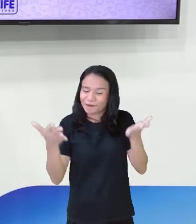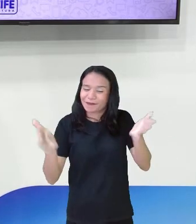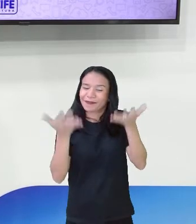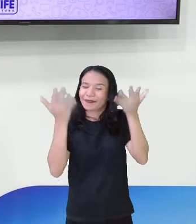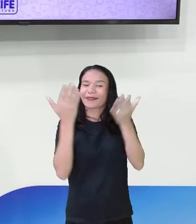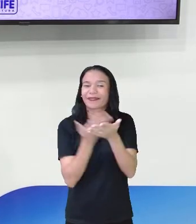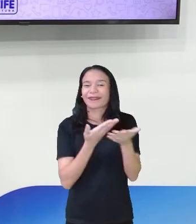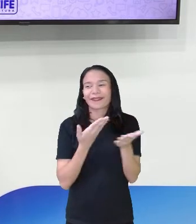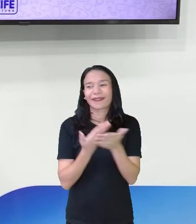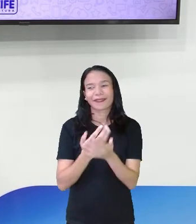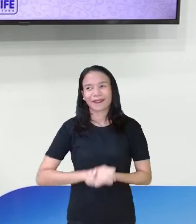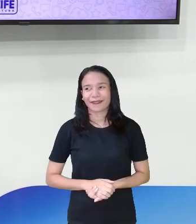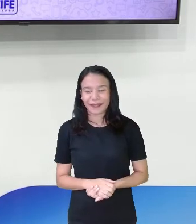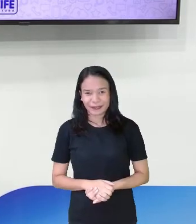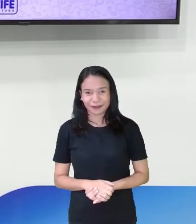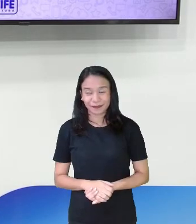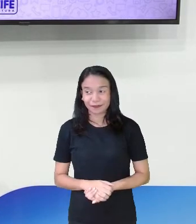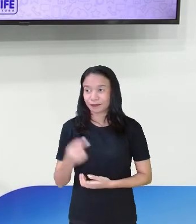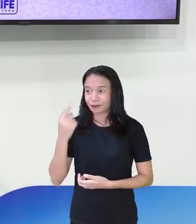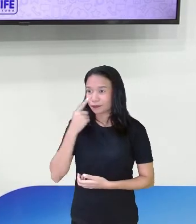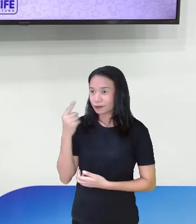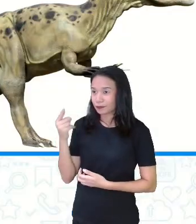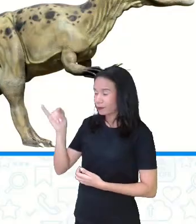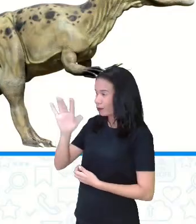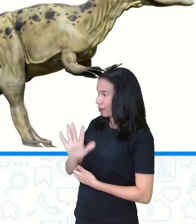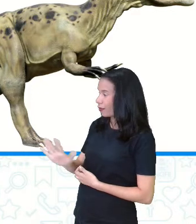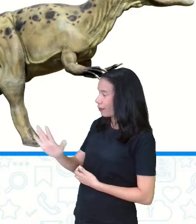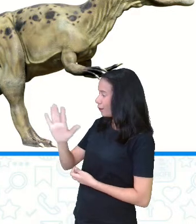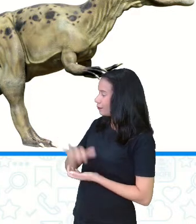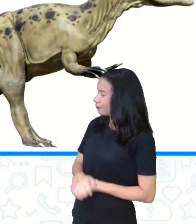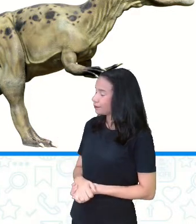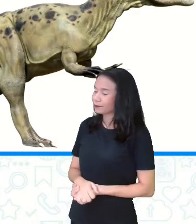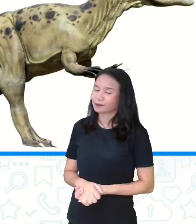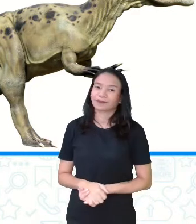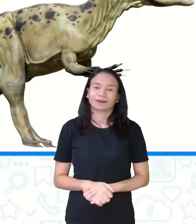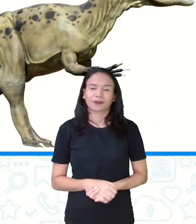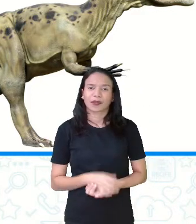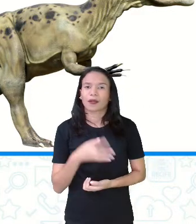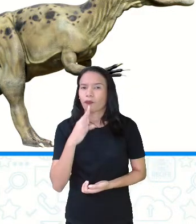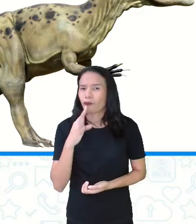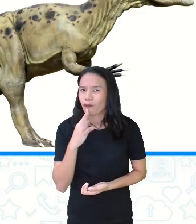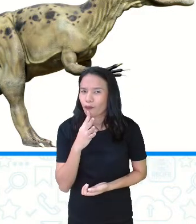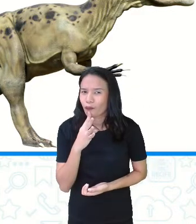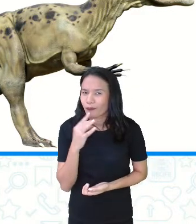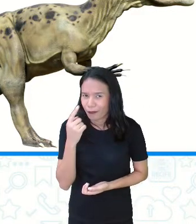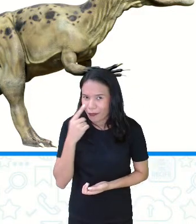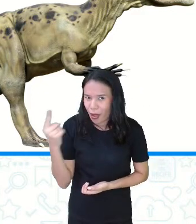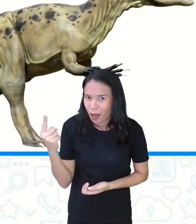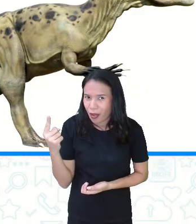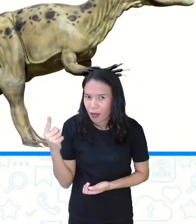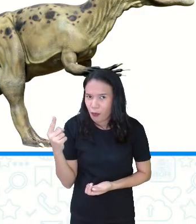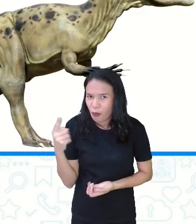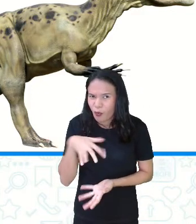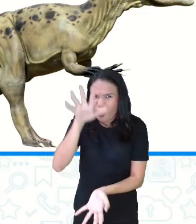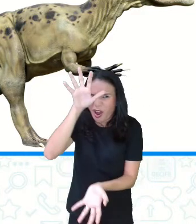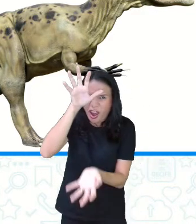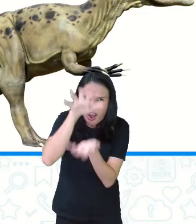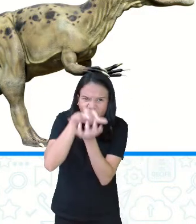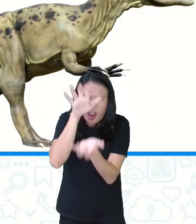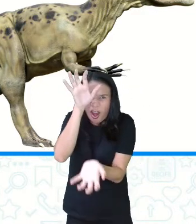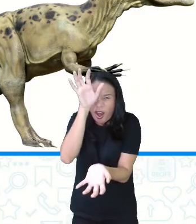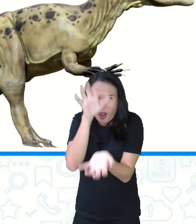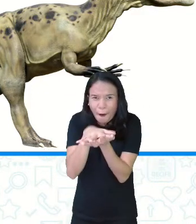aqui a nossa aula. Essa imagem que vocês estão vendo, todo mundo conhece, né? O dinossauro, todo mundo gosta